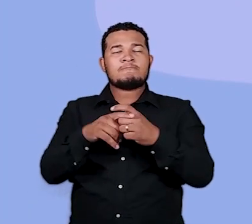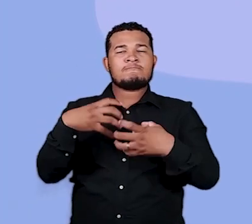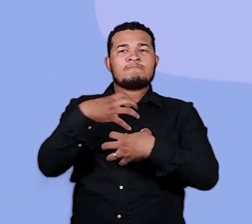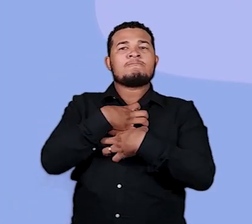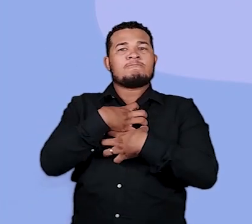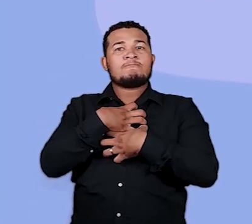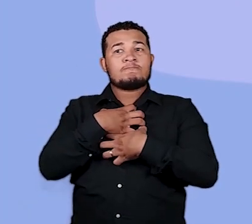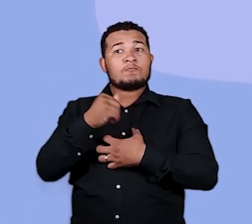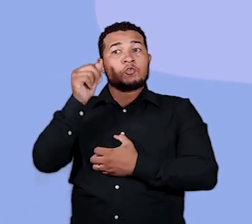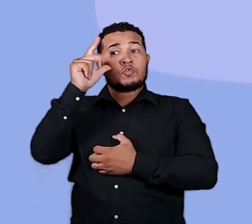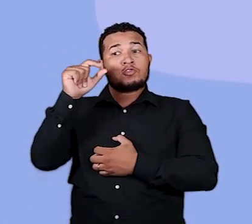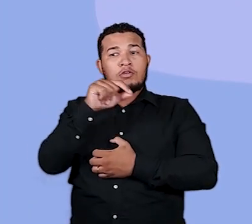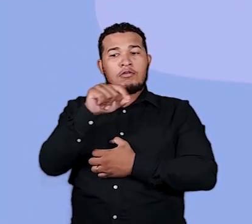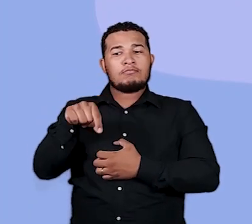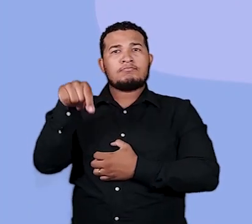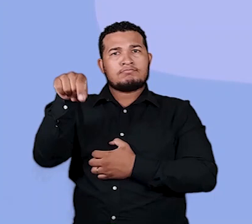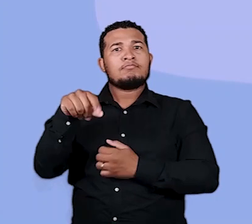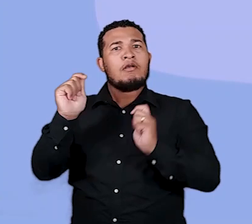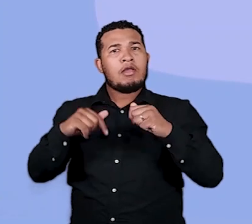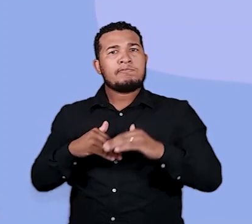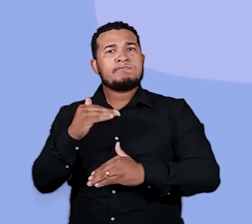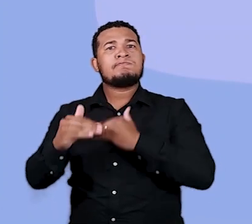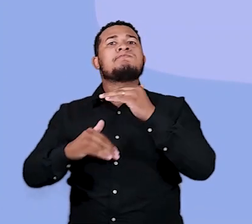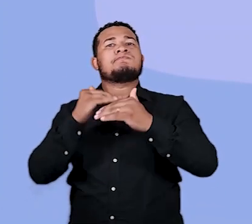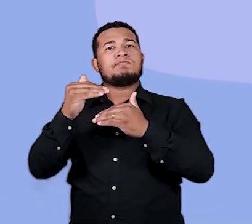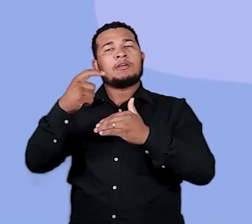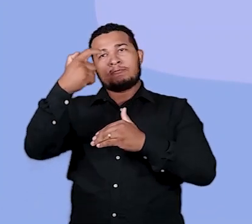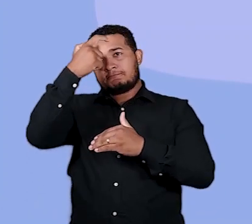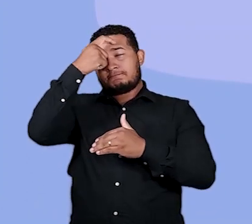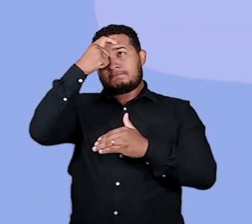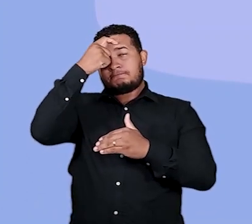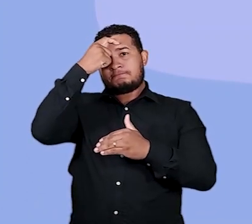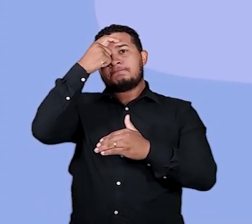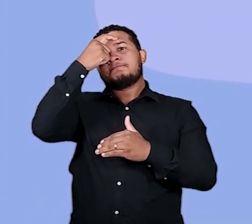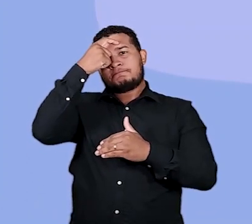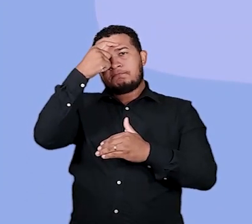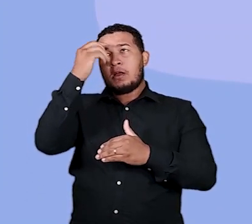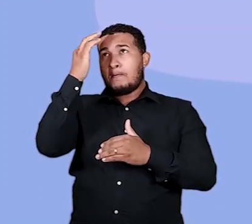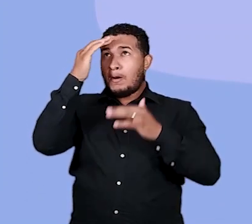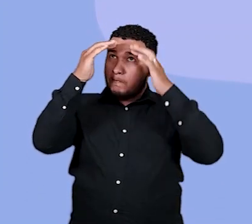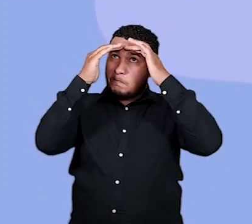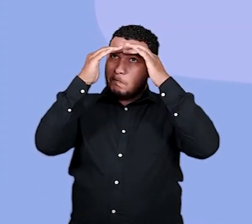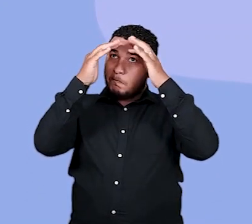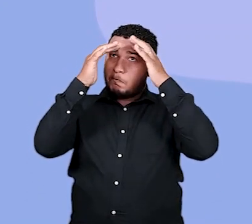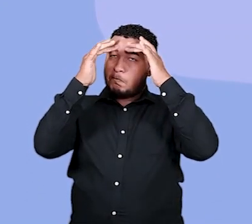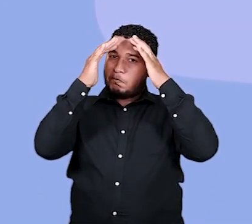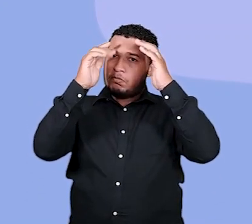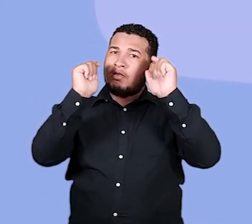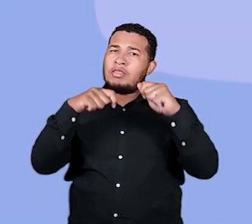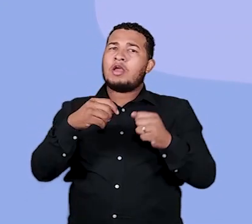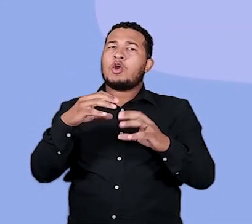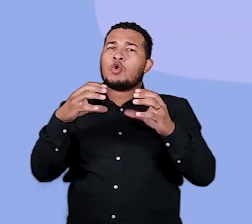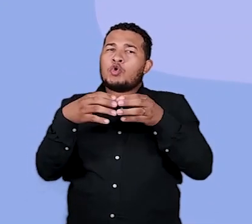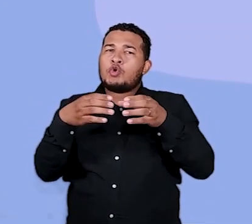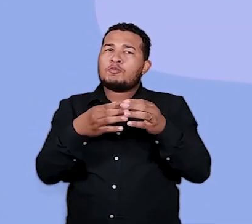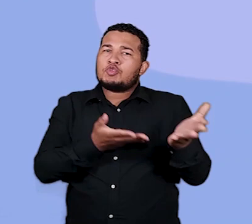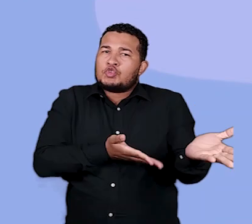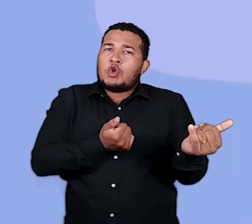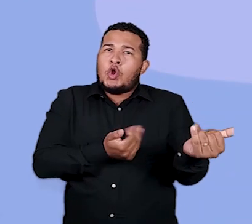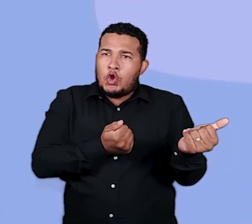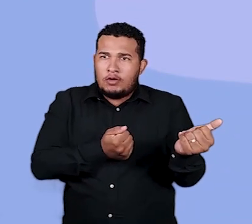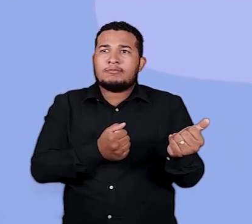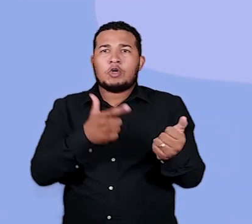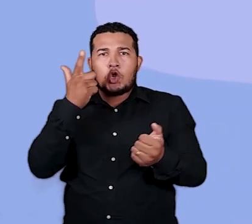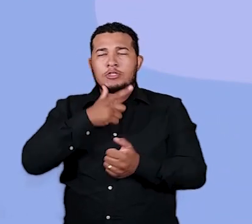crítico, o xadrez ajuda a promover o desenvolvimento do córtex pré-frontal e ajuda os adolescentes